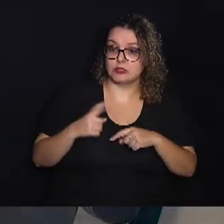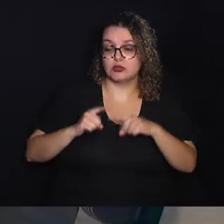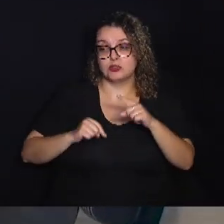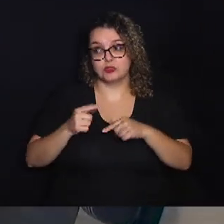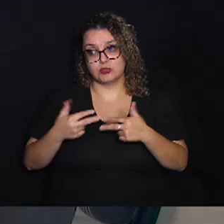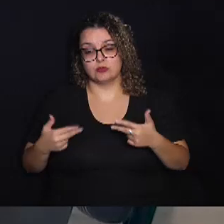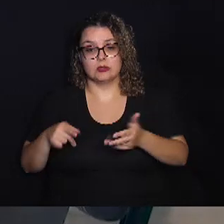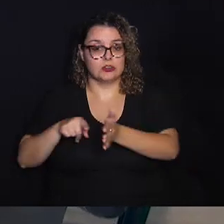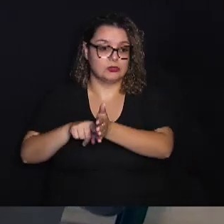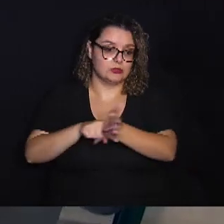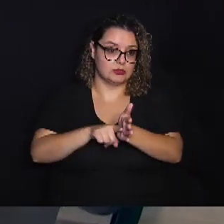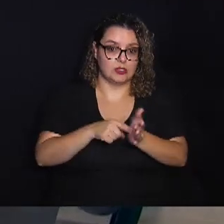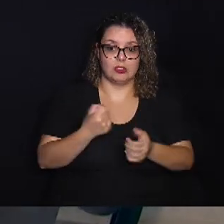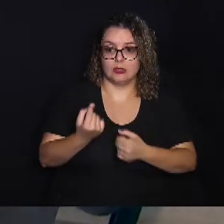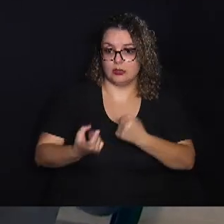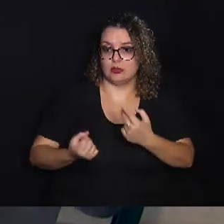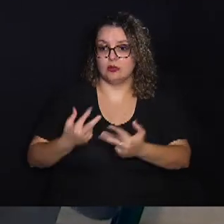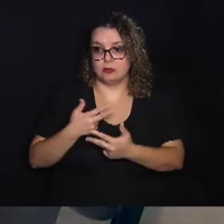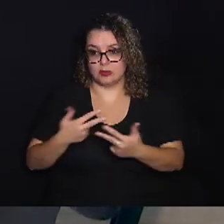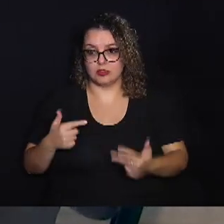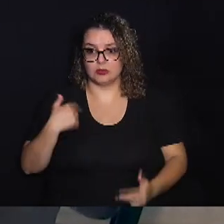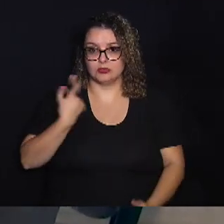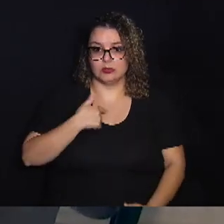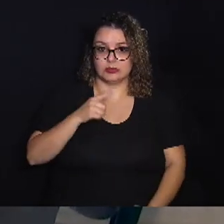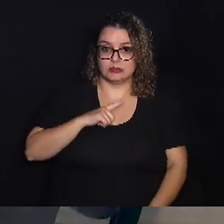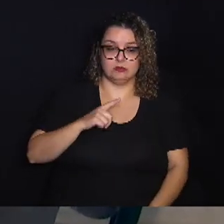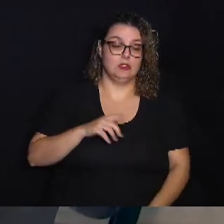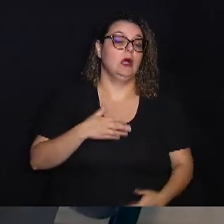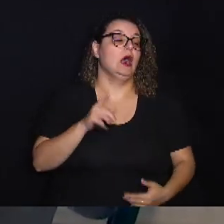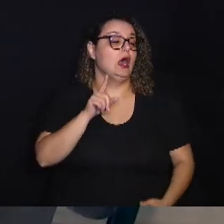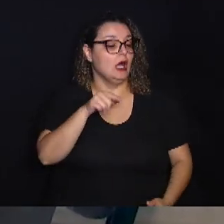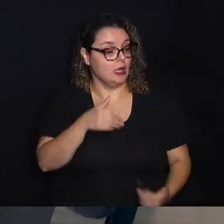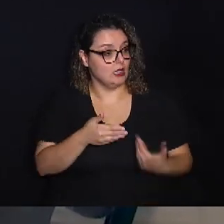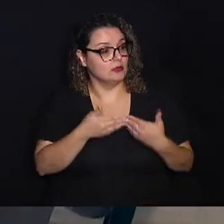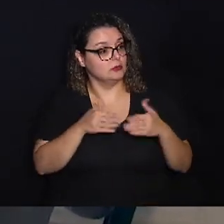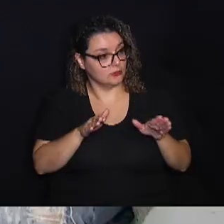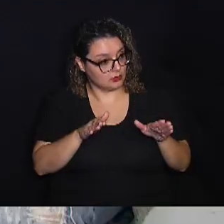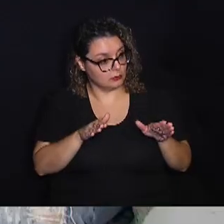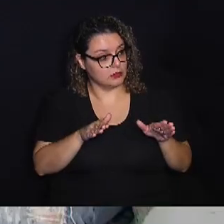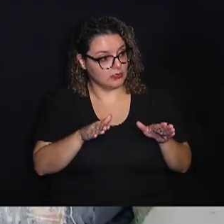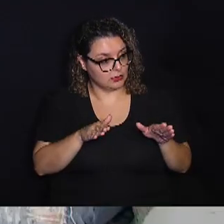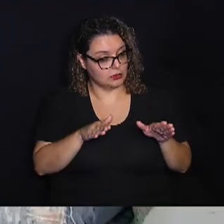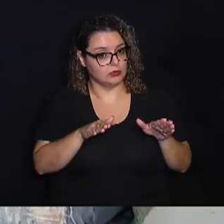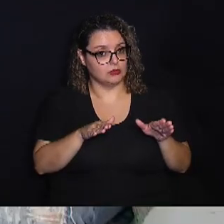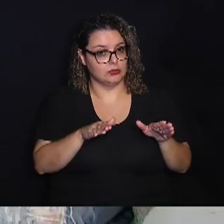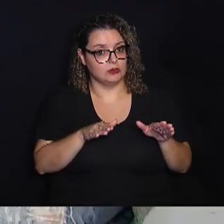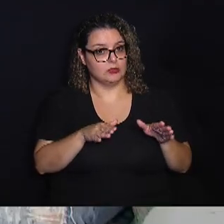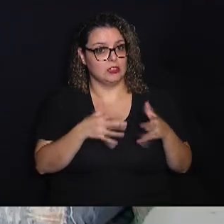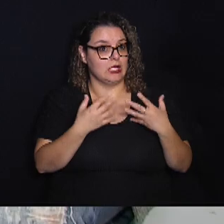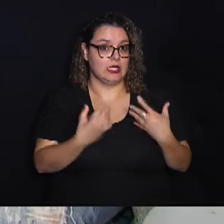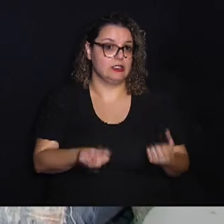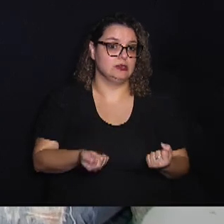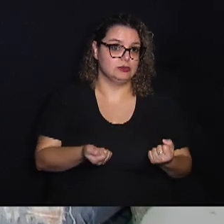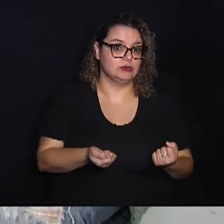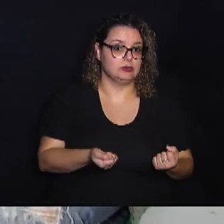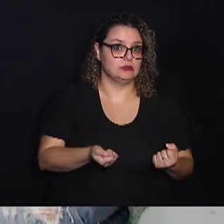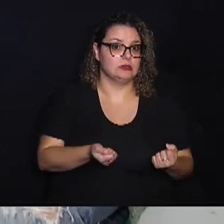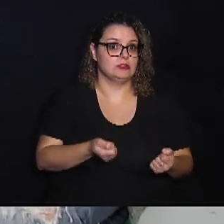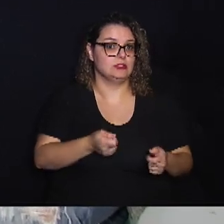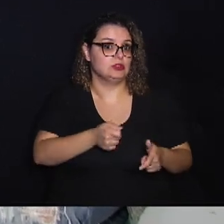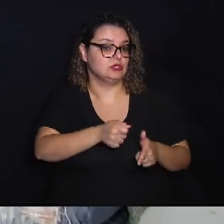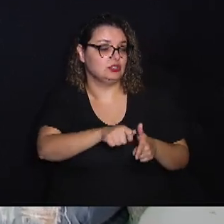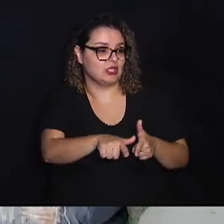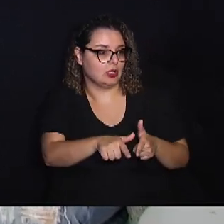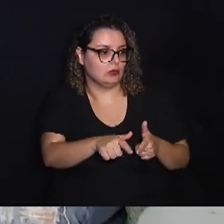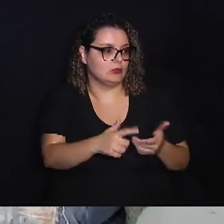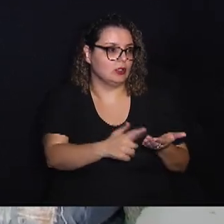pesquisa, alguma coisa, nós temos aqui. Ah, vocês estão abertos também a receber, tipo, alugar o livro, emprestar,